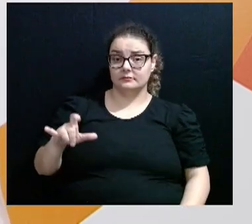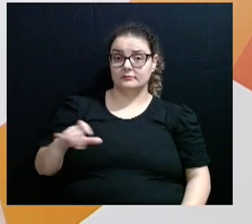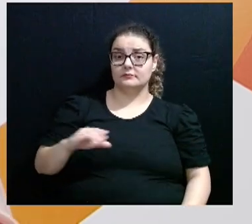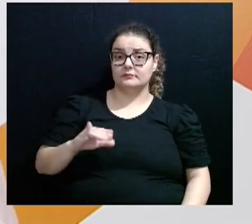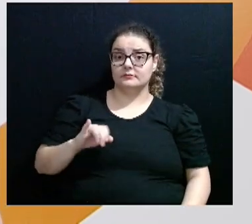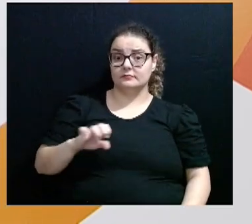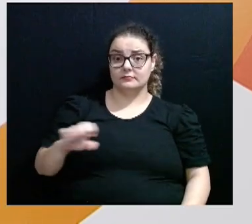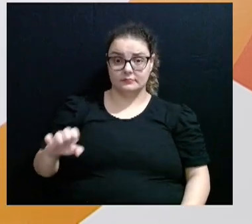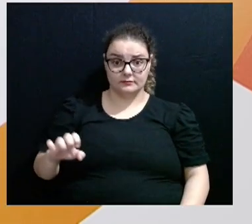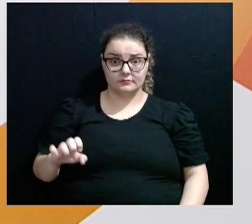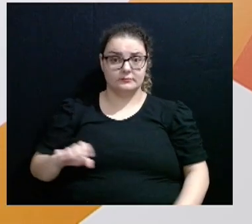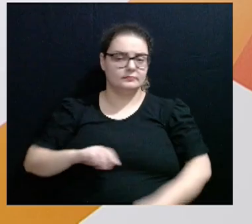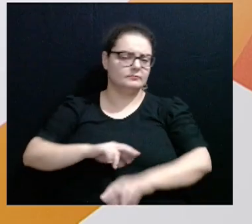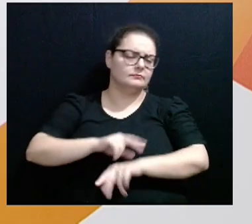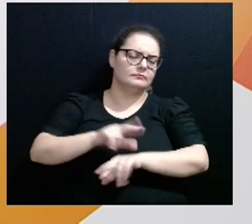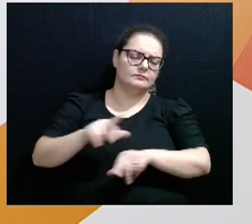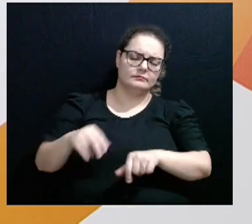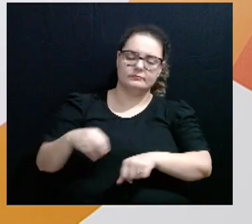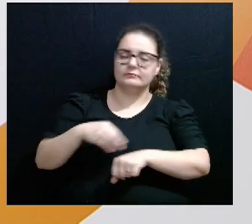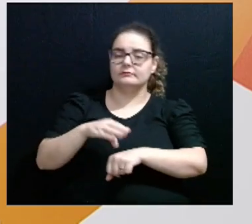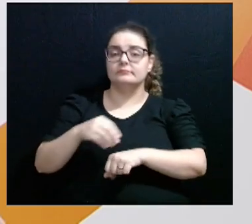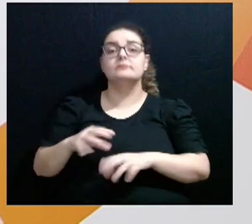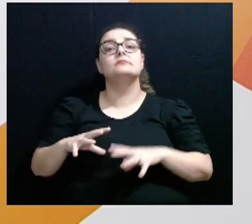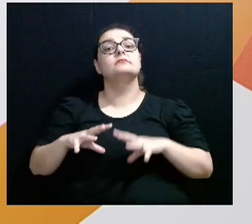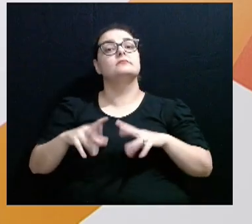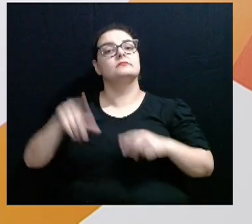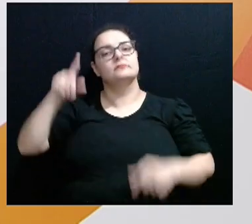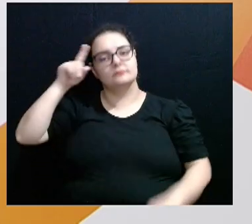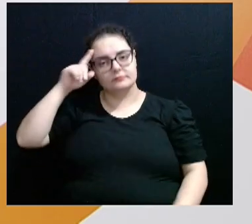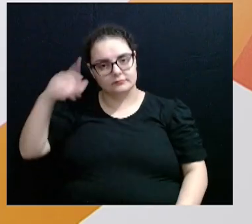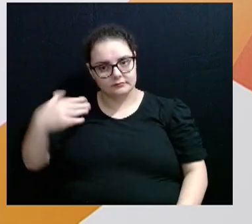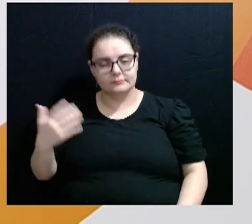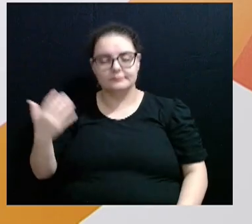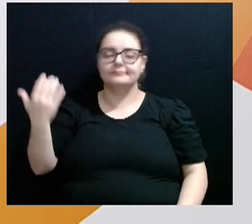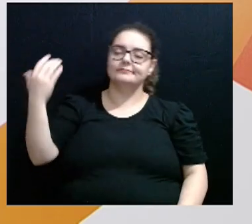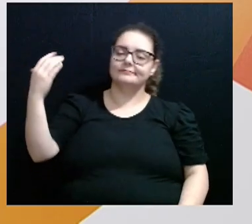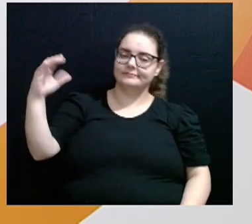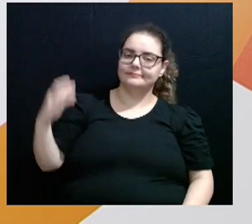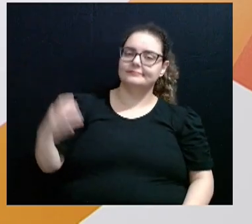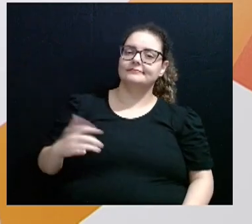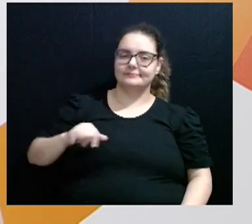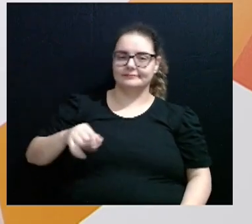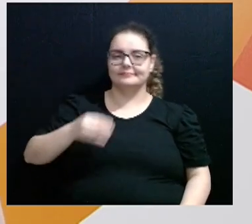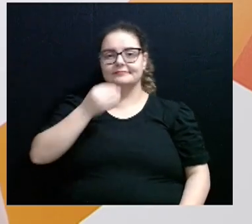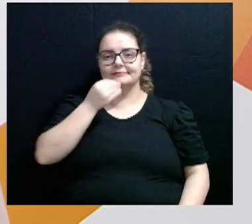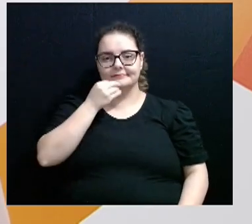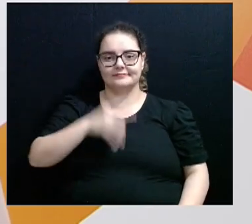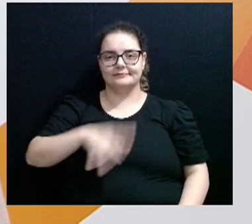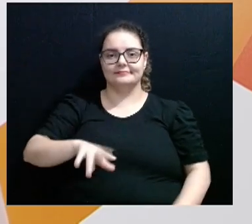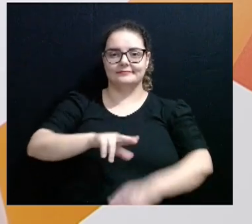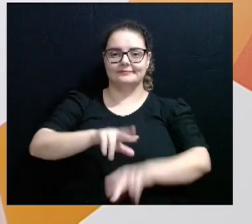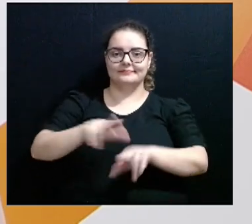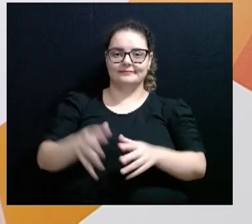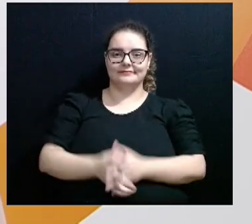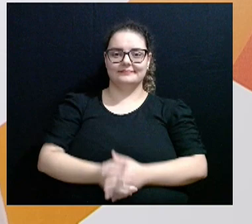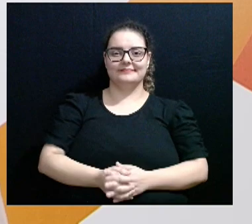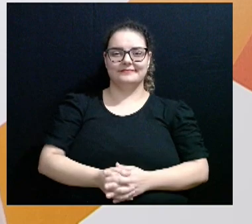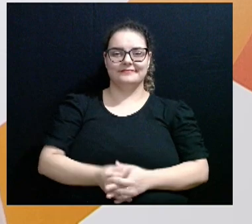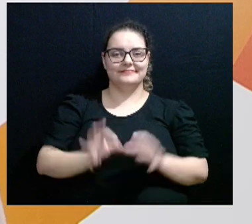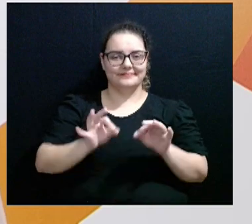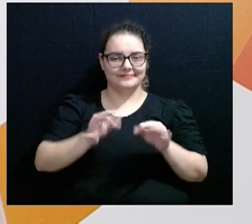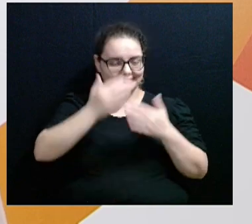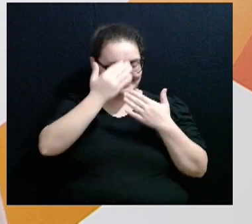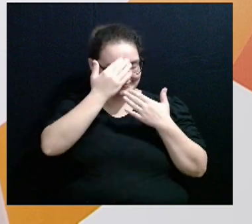diversas dicas lá, e lá todos os dias a gente posta todas as oportunidades da região. Tem diversas. Tá certo, então muito